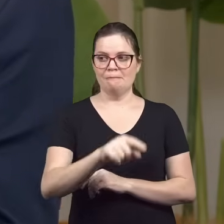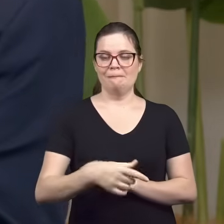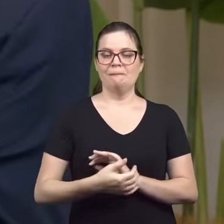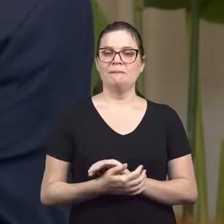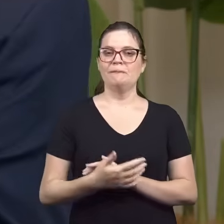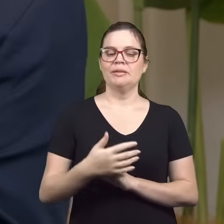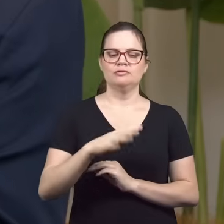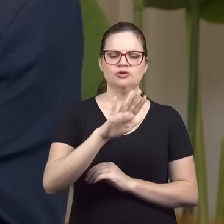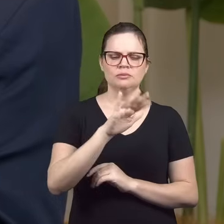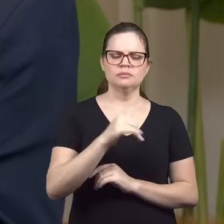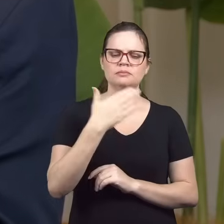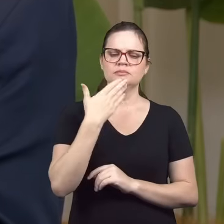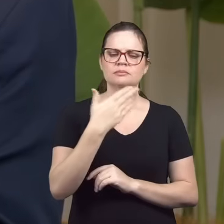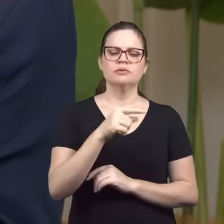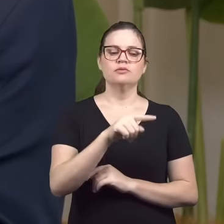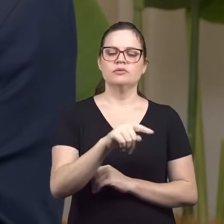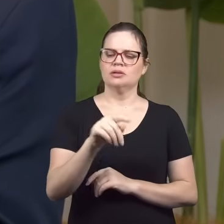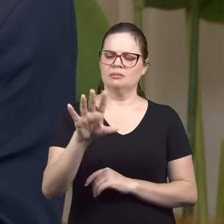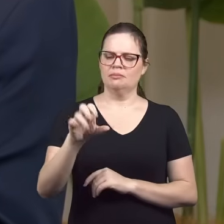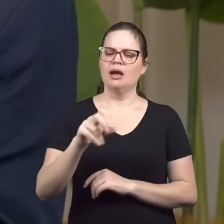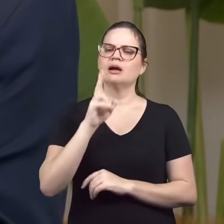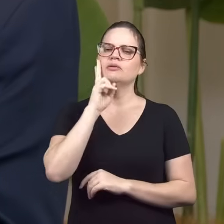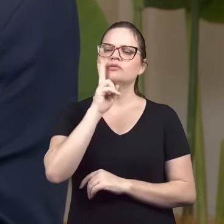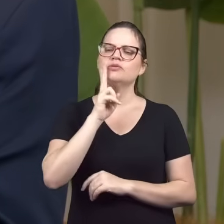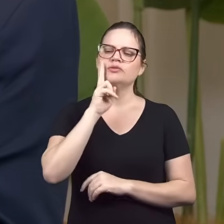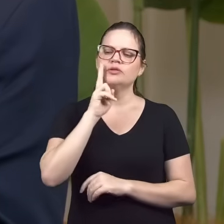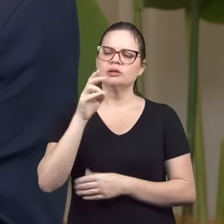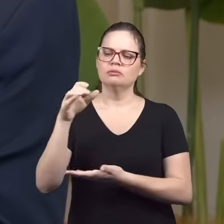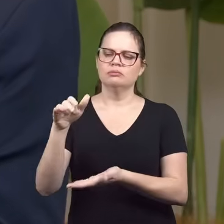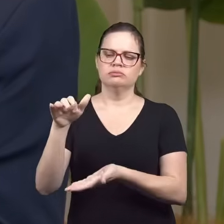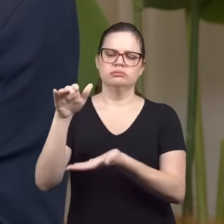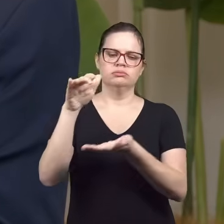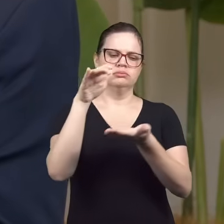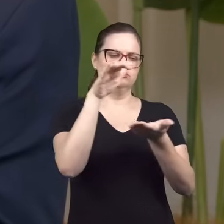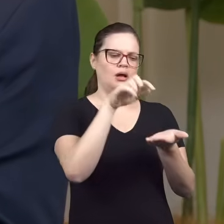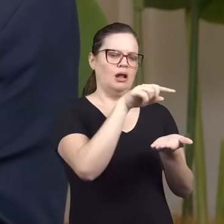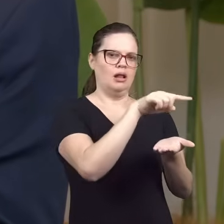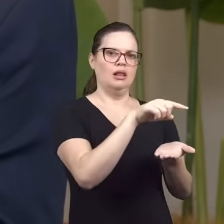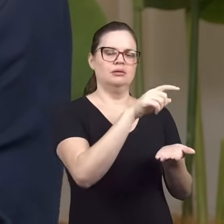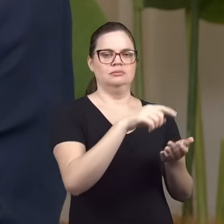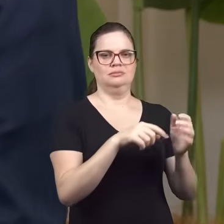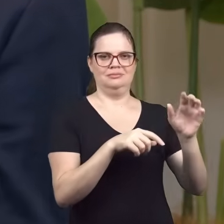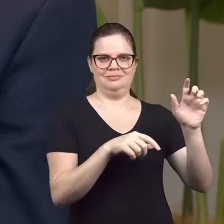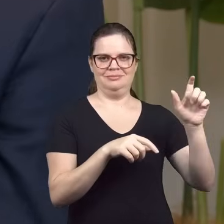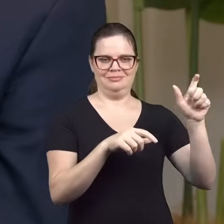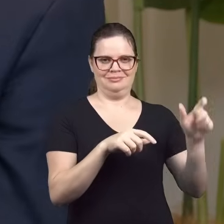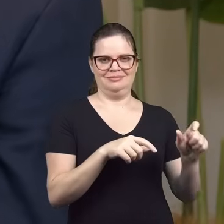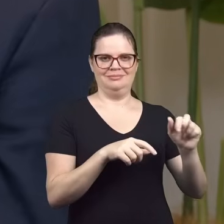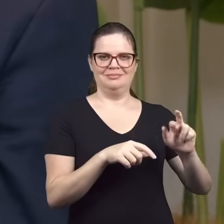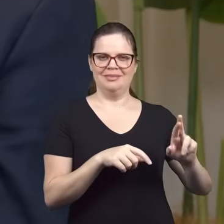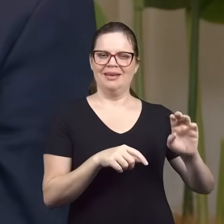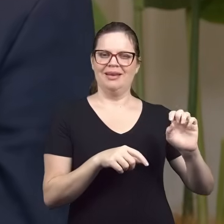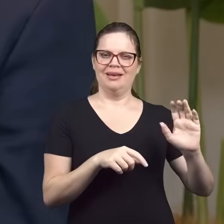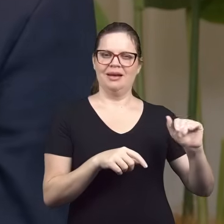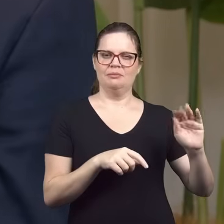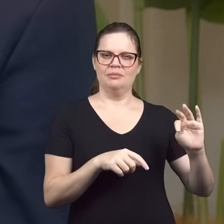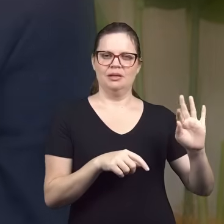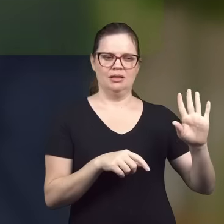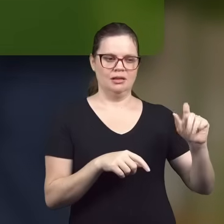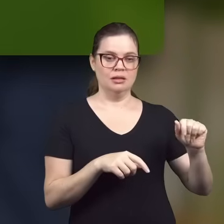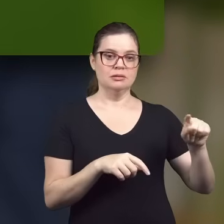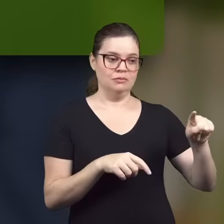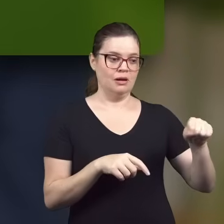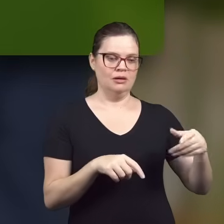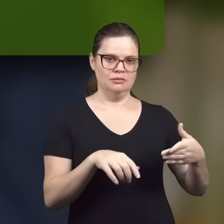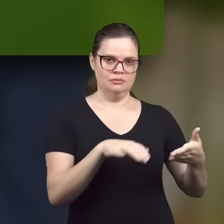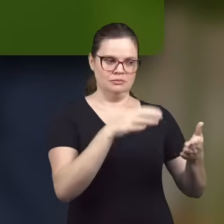e pede para que ele leve vinho aos filhos de Recabe, aos recabitas, e leve lá na casa do Senhor.